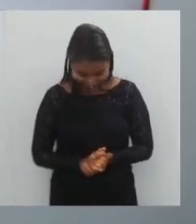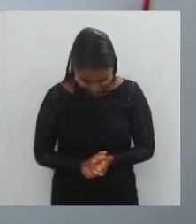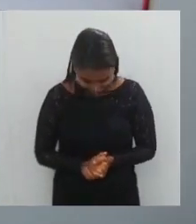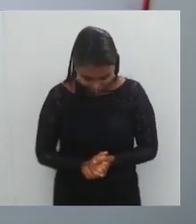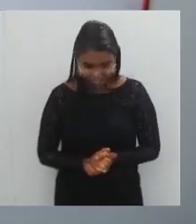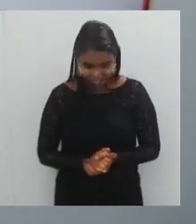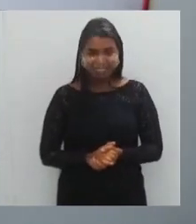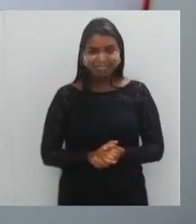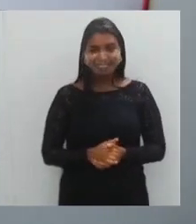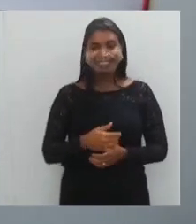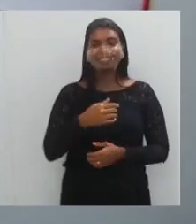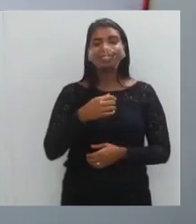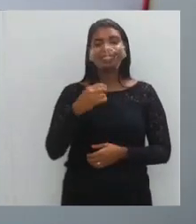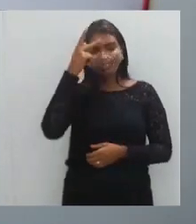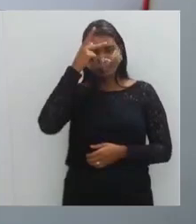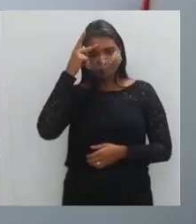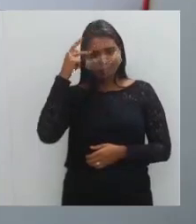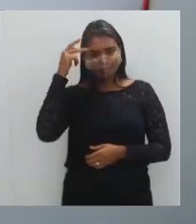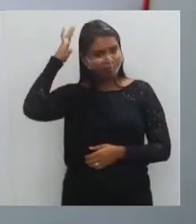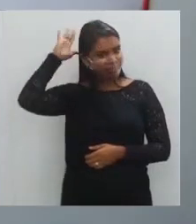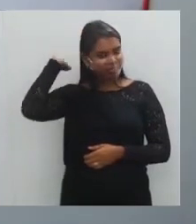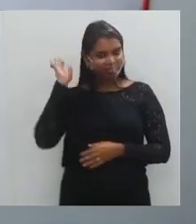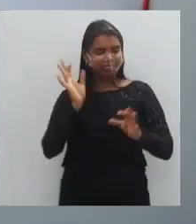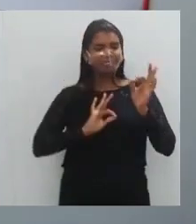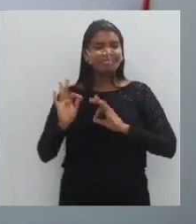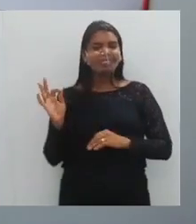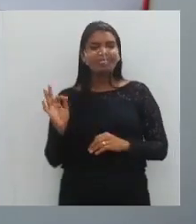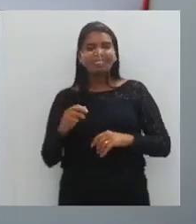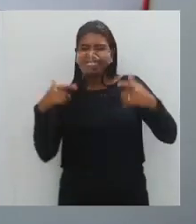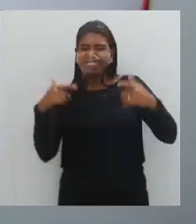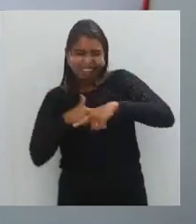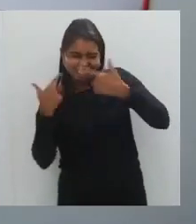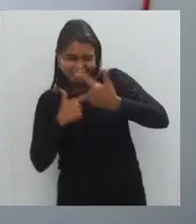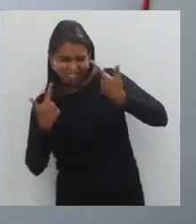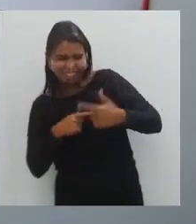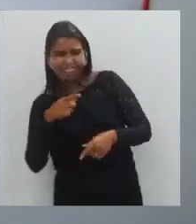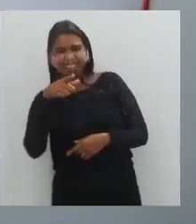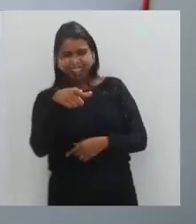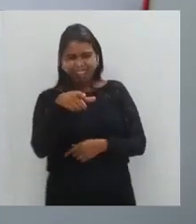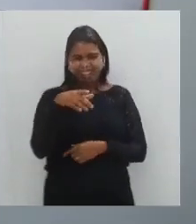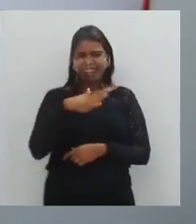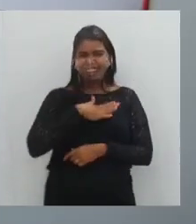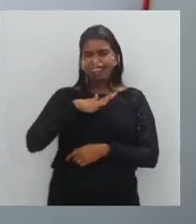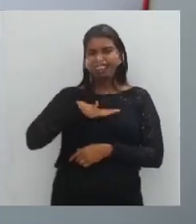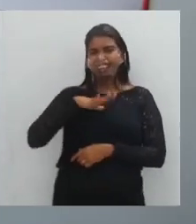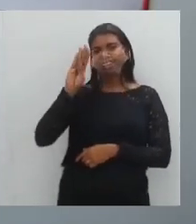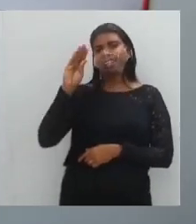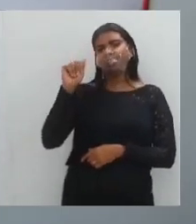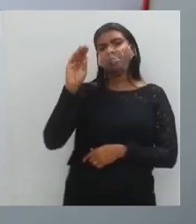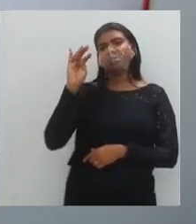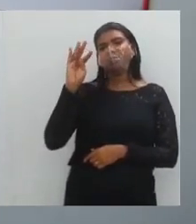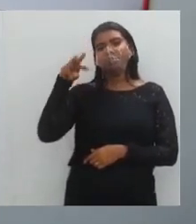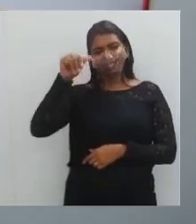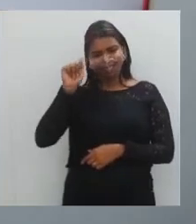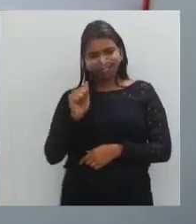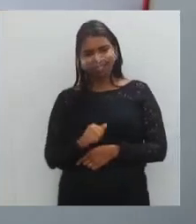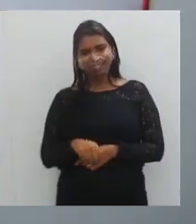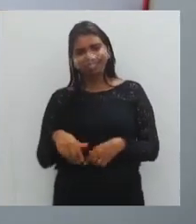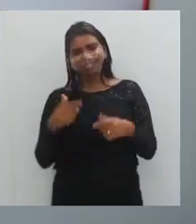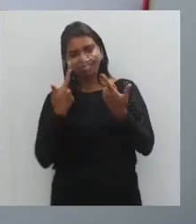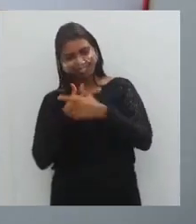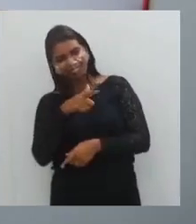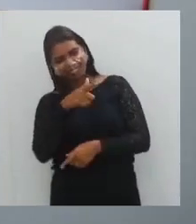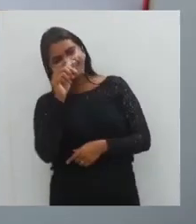das pessoas da produção, me olhando atravessadamente, porque eu estou assim, porque gosta acho que do Homem de Ferro, sei lá o que, tá